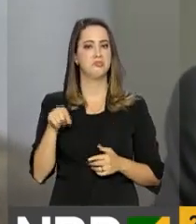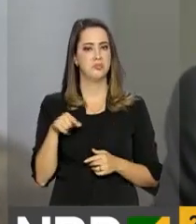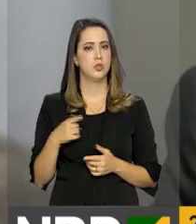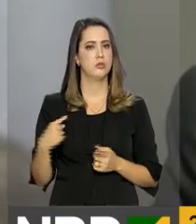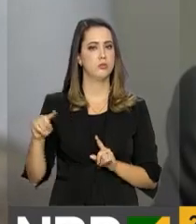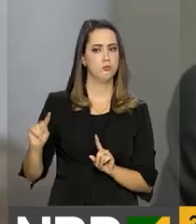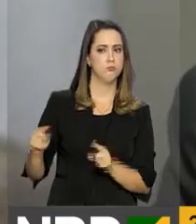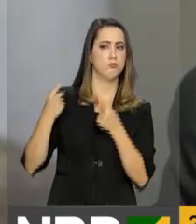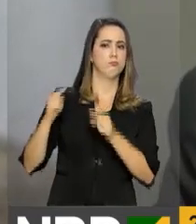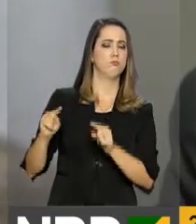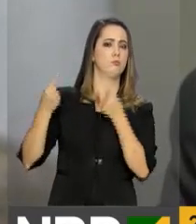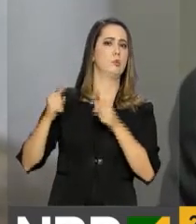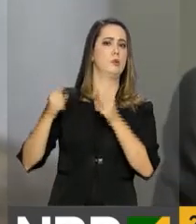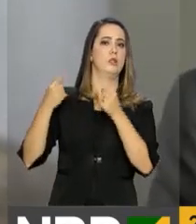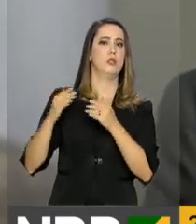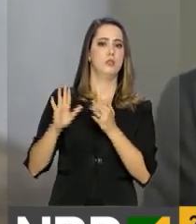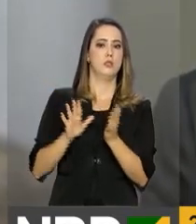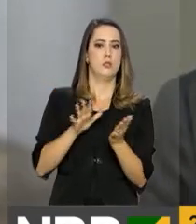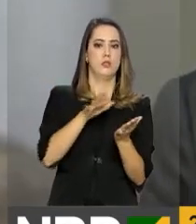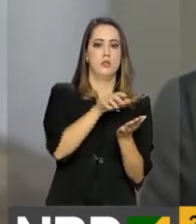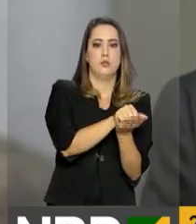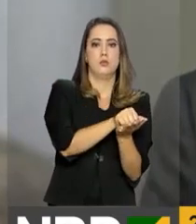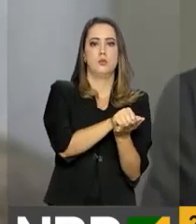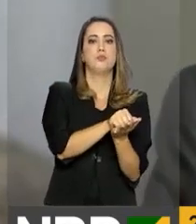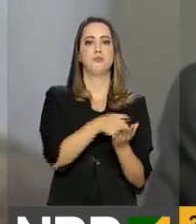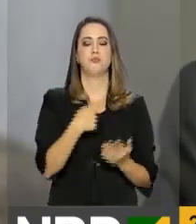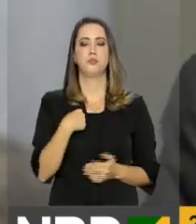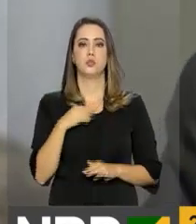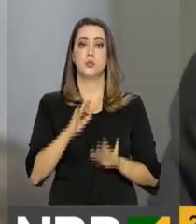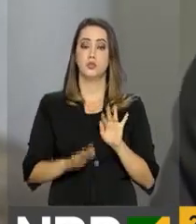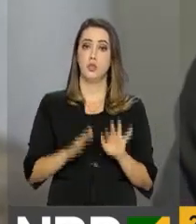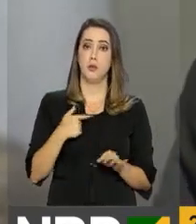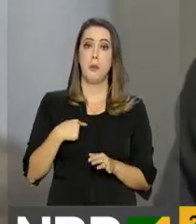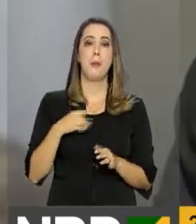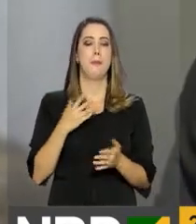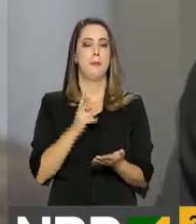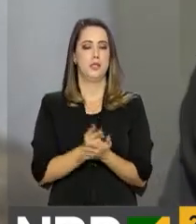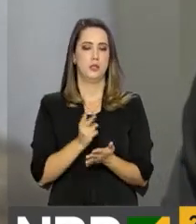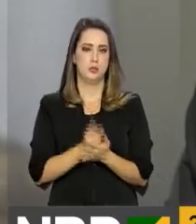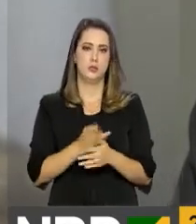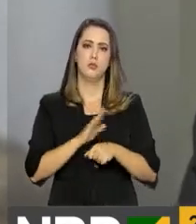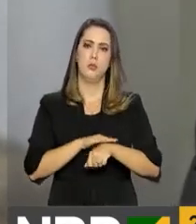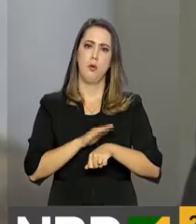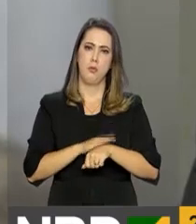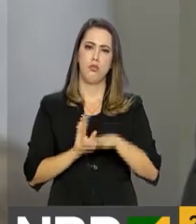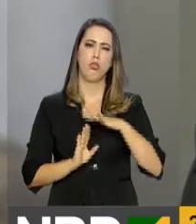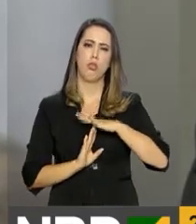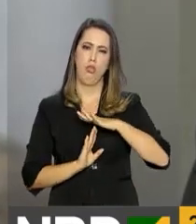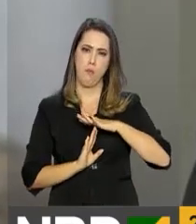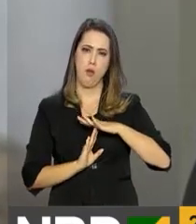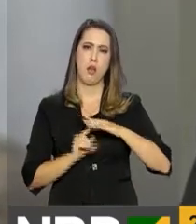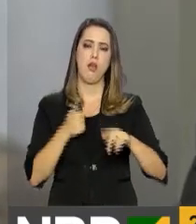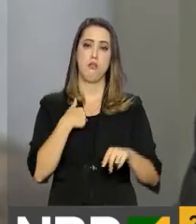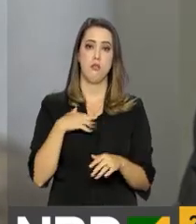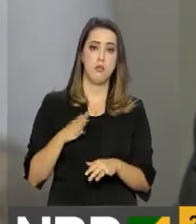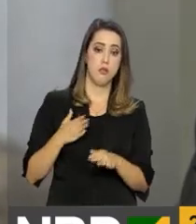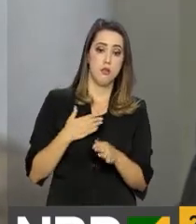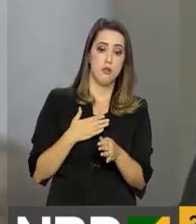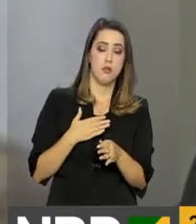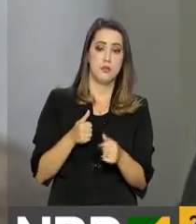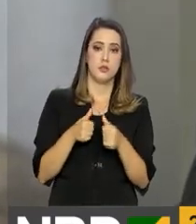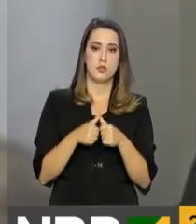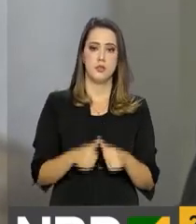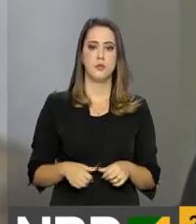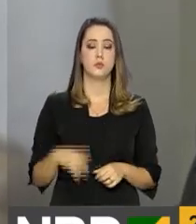a nossa assunção, ainda quando eu ocupava interinamente a presidência da República. Os senhores sabem que